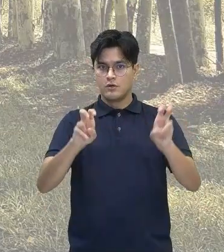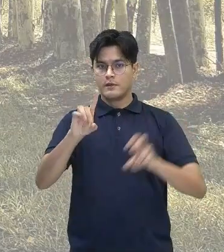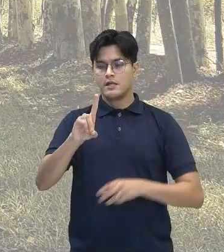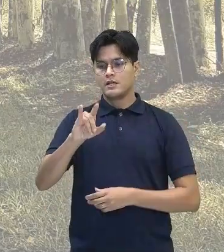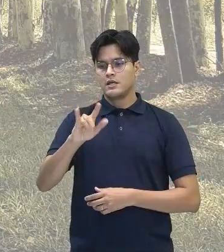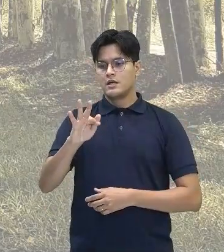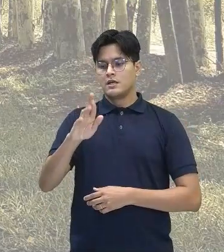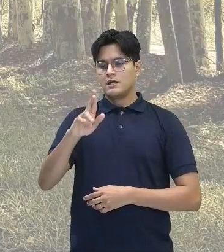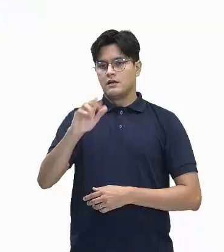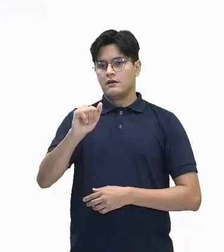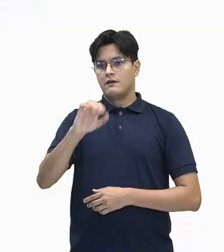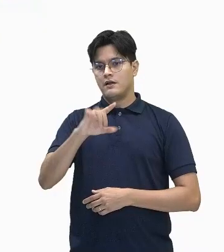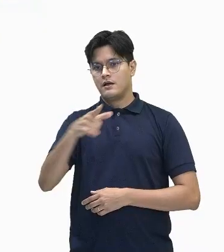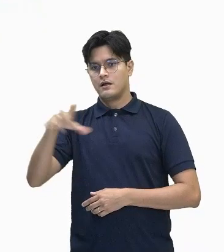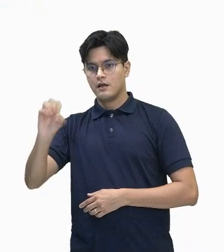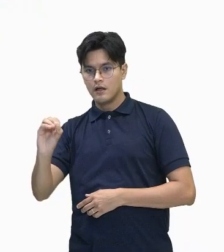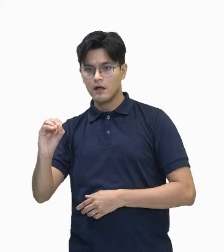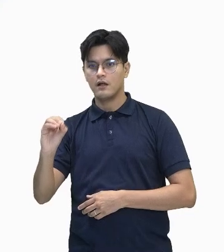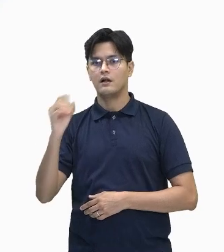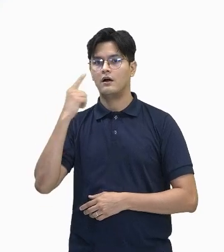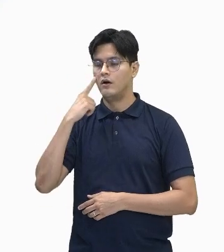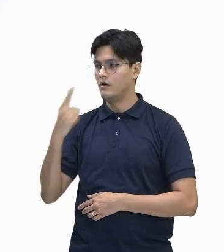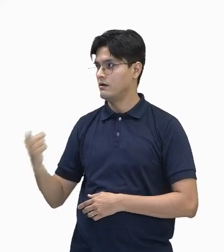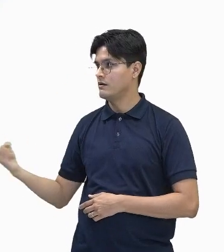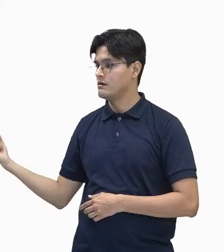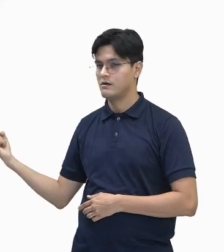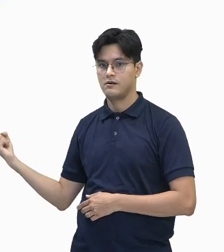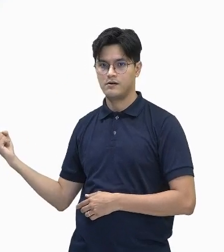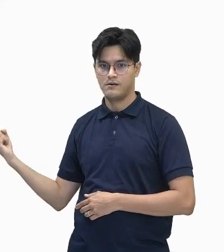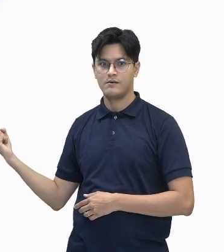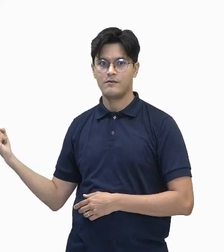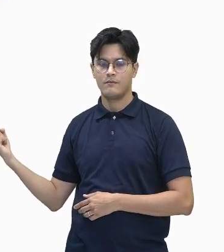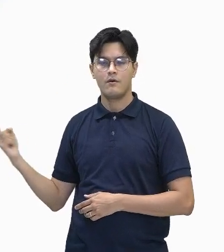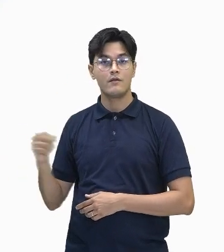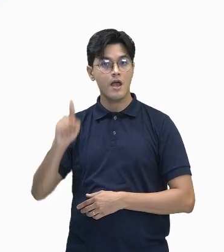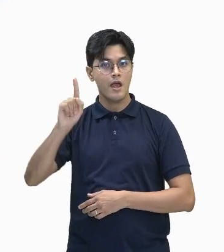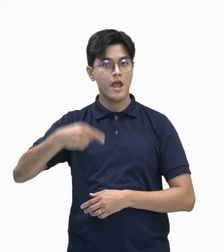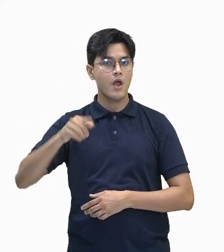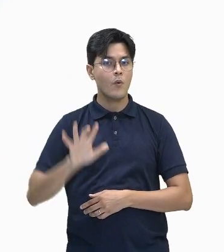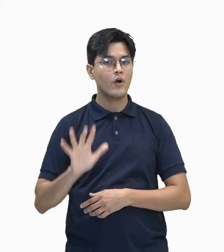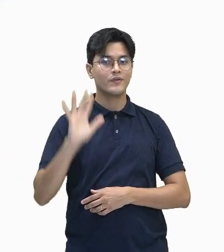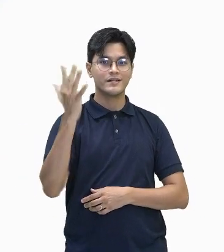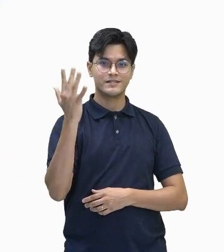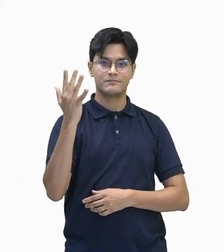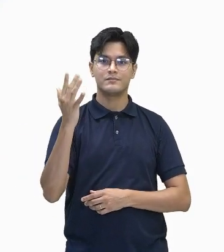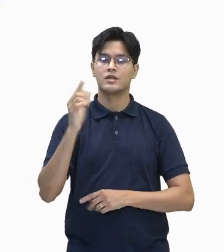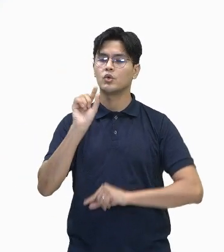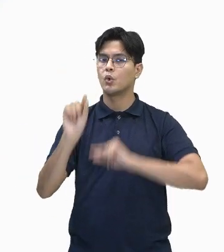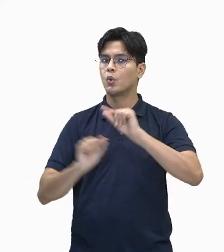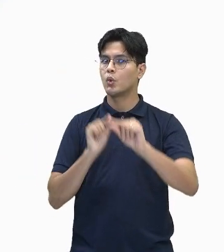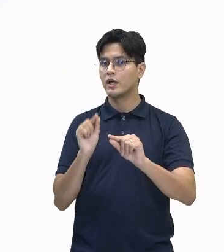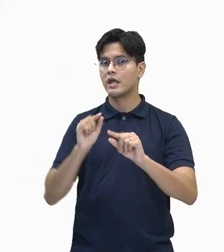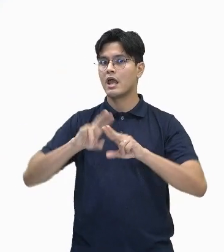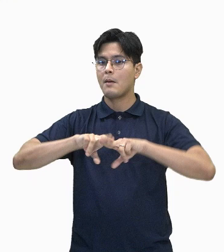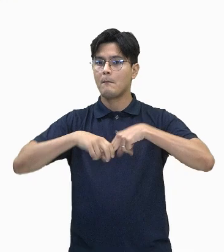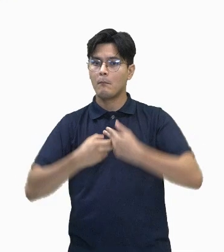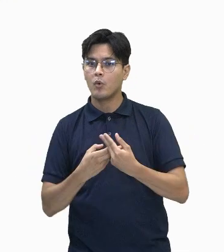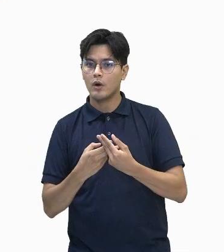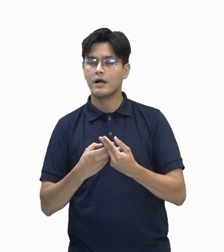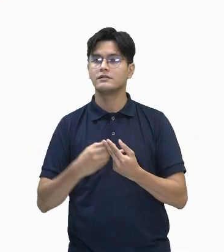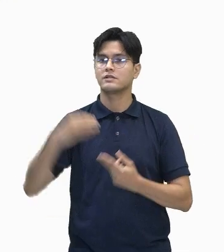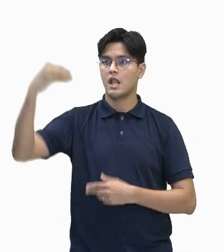temos que esse fenômeno ondulatório, a difração, ele é um fenômeno que ocorre quando a luz